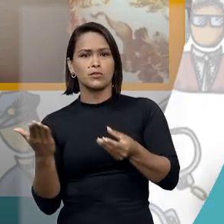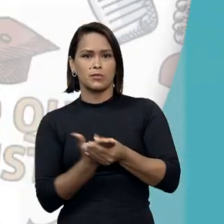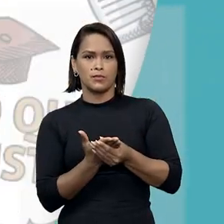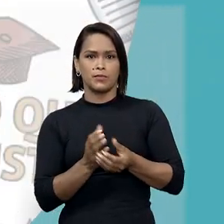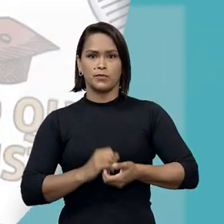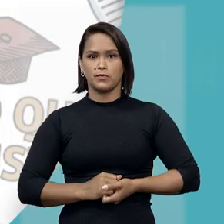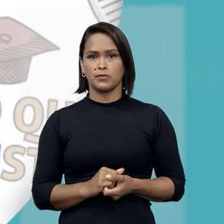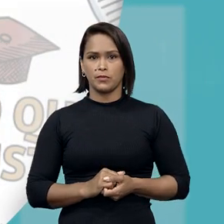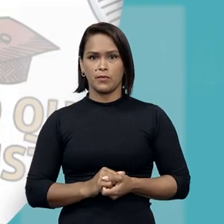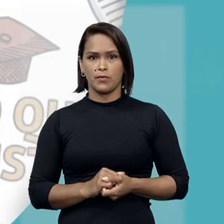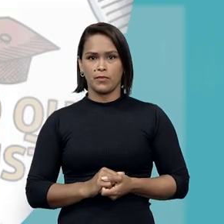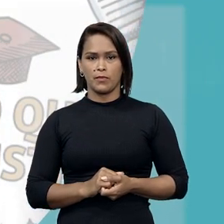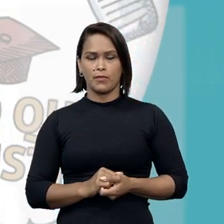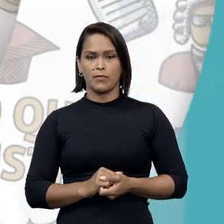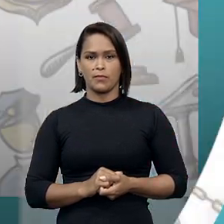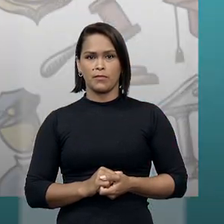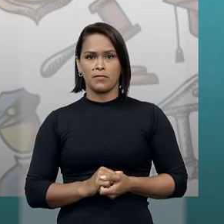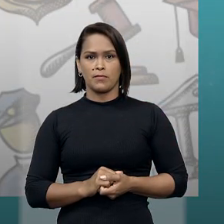ação.